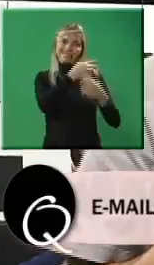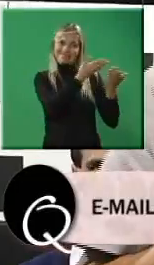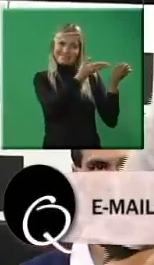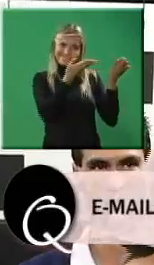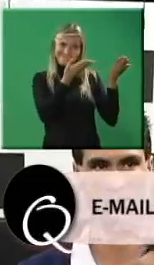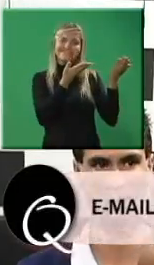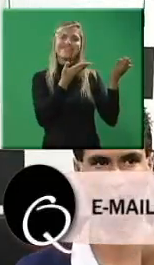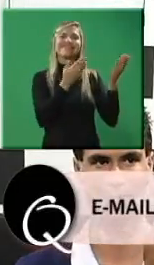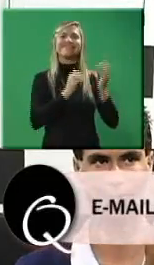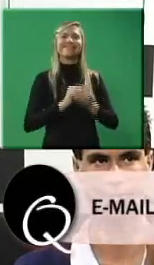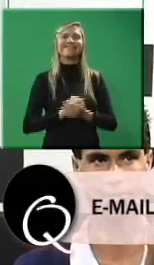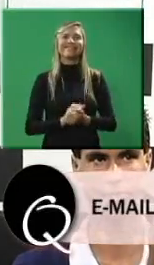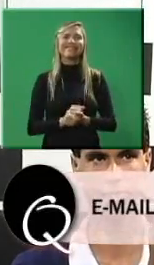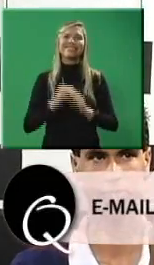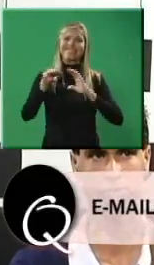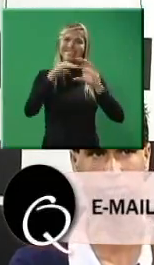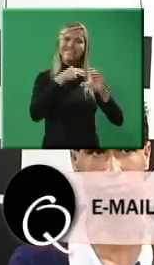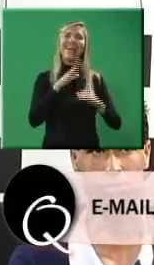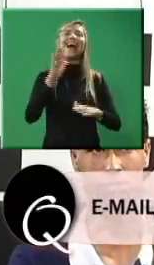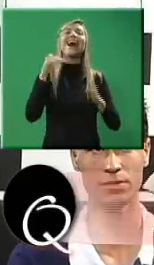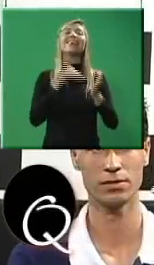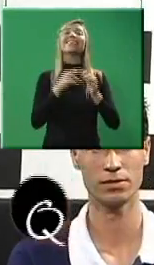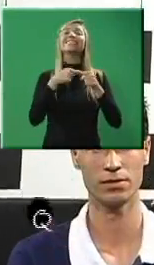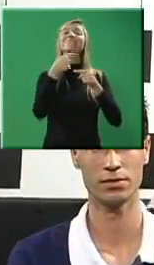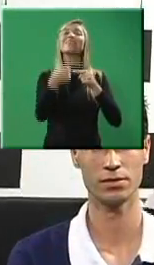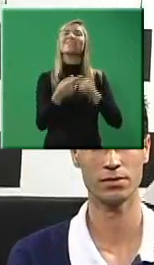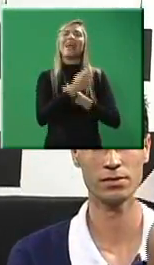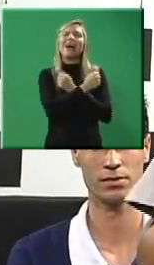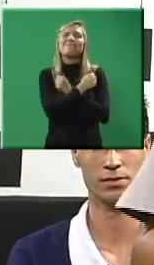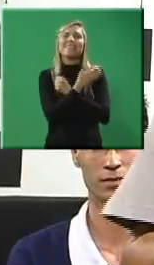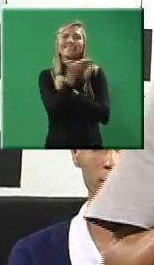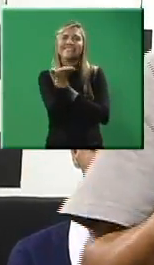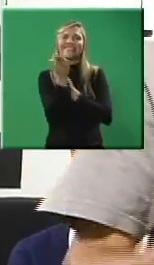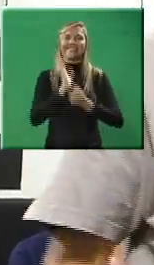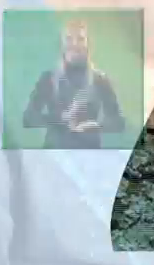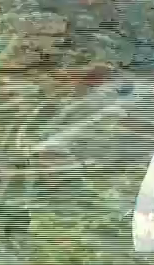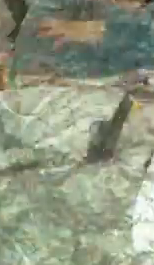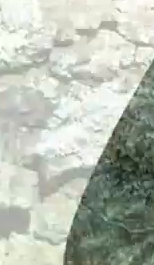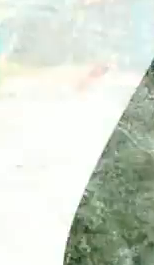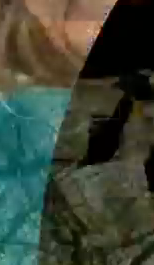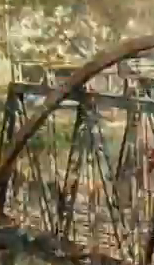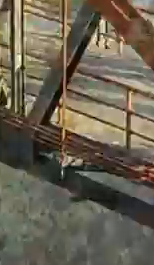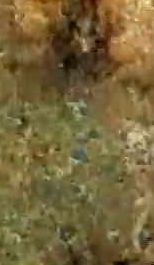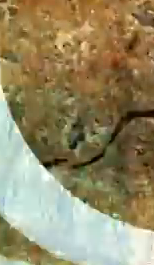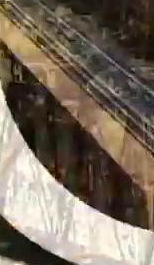é questões@funed.edu.br. Até semana que vem, um abraço.